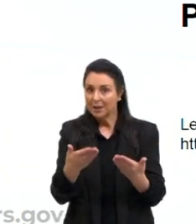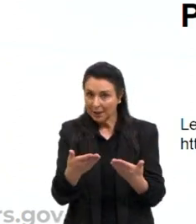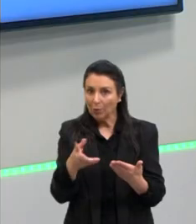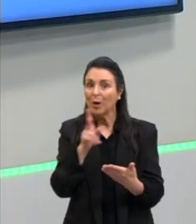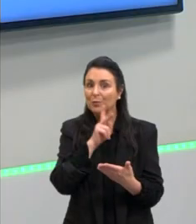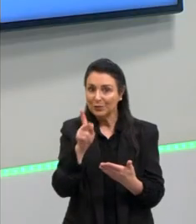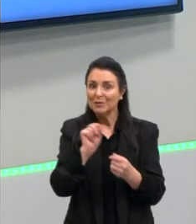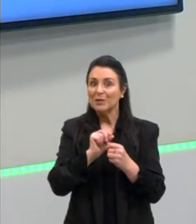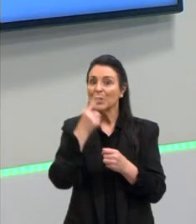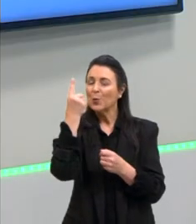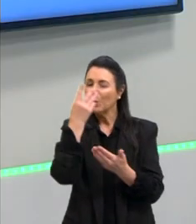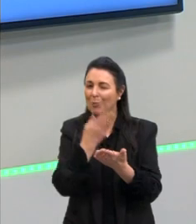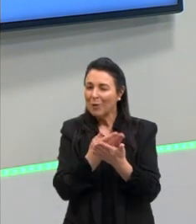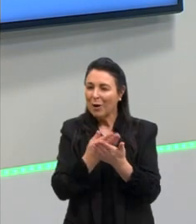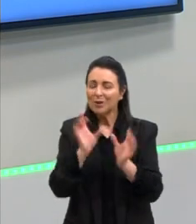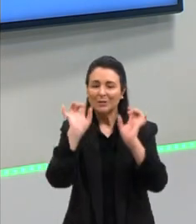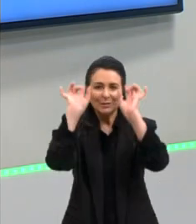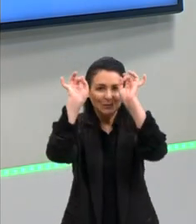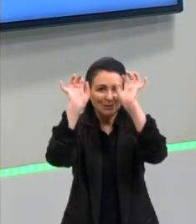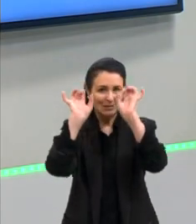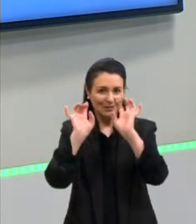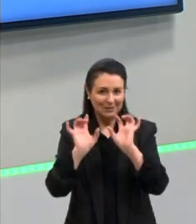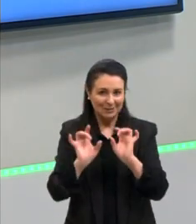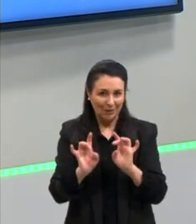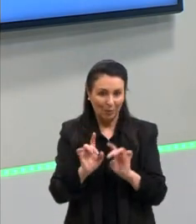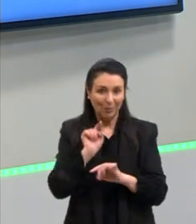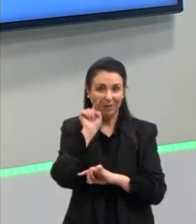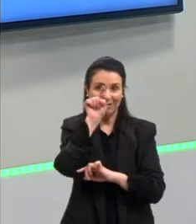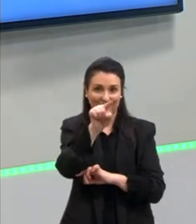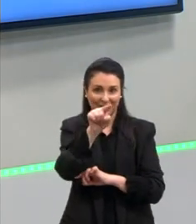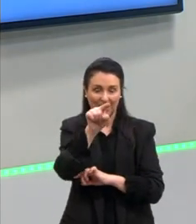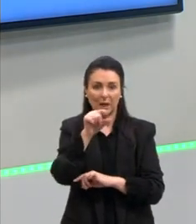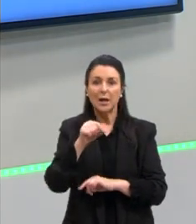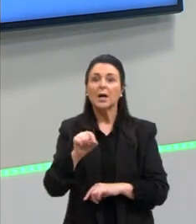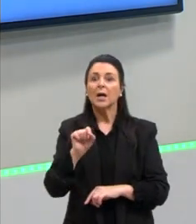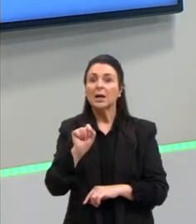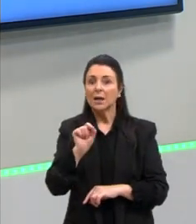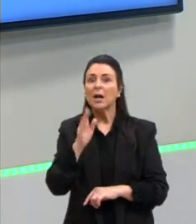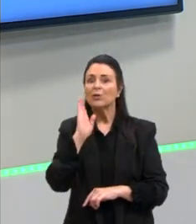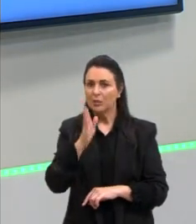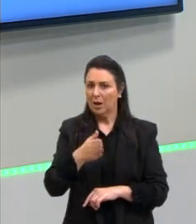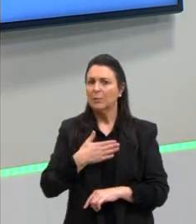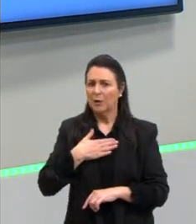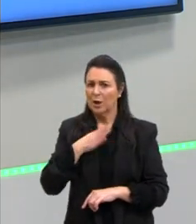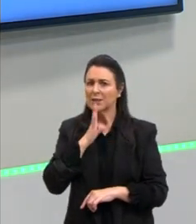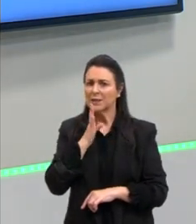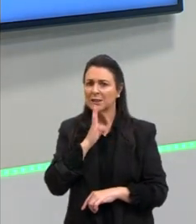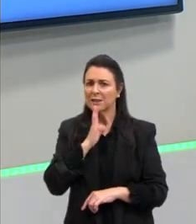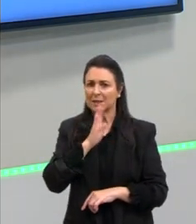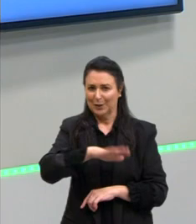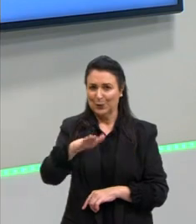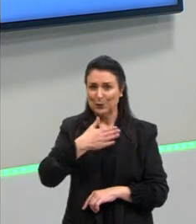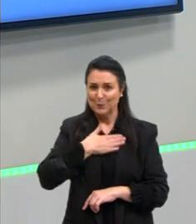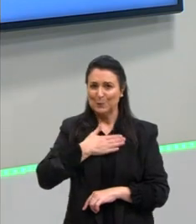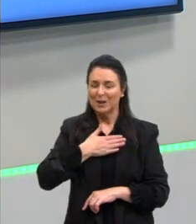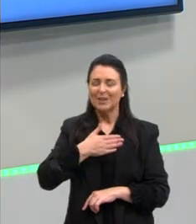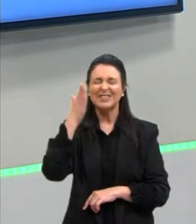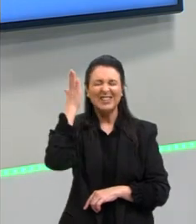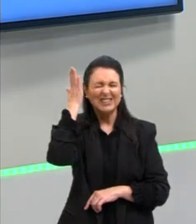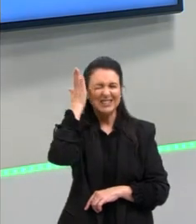uma aula especial a esse ser incrível esse autor incrível que quem é meu aluno já tá aí ó careca de